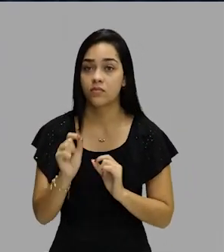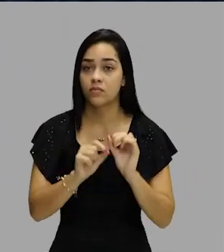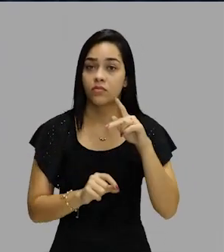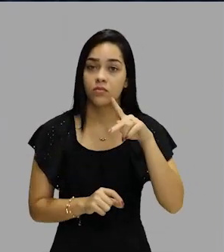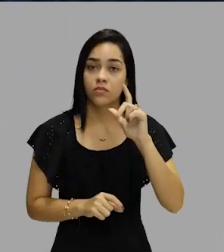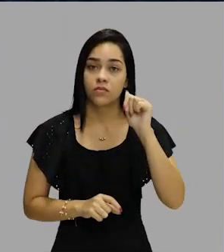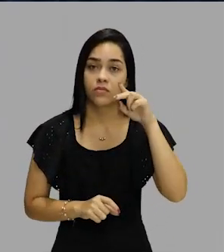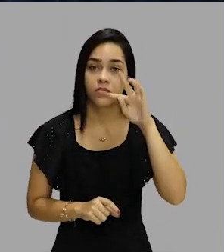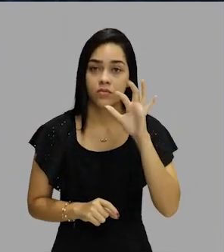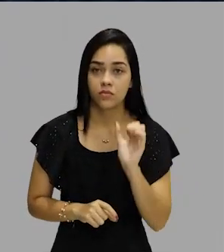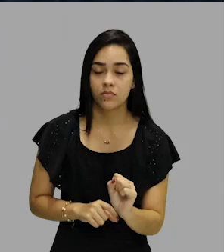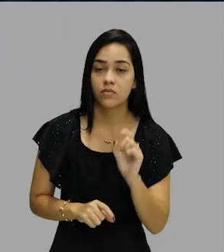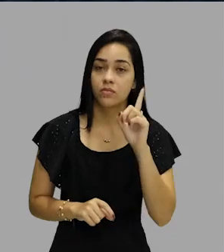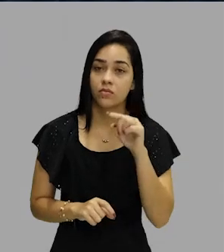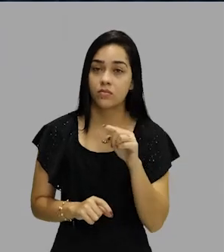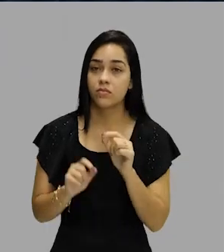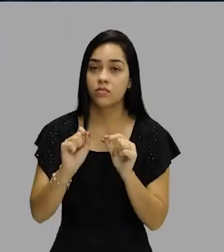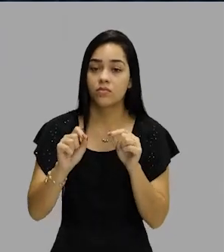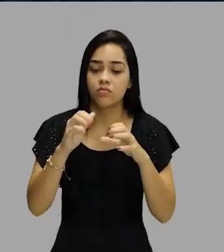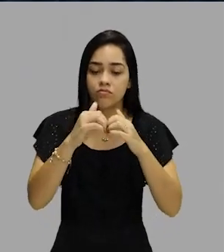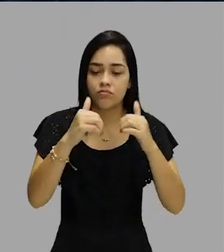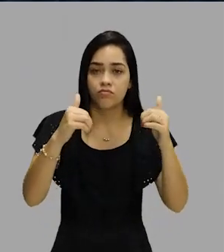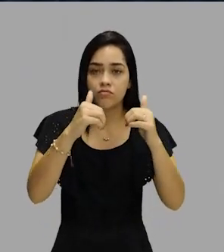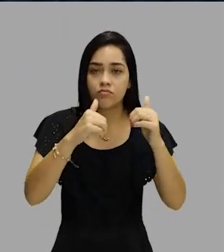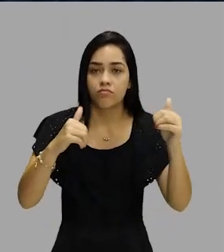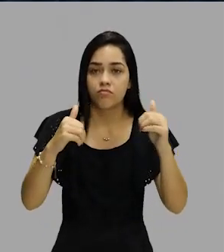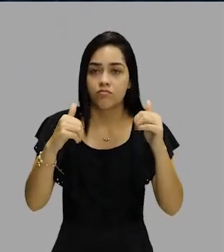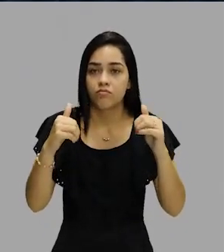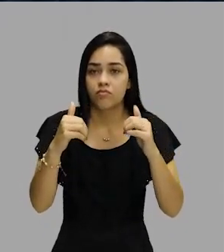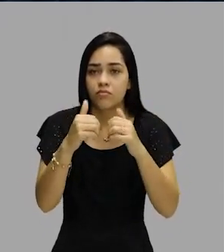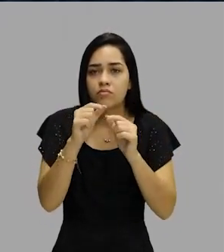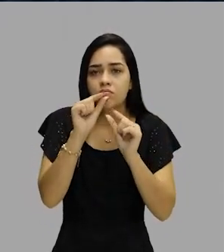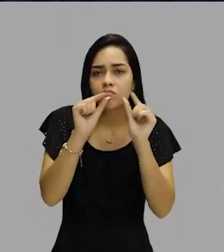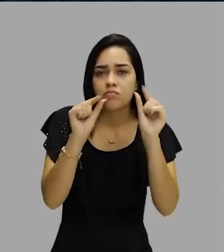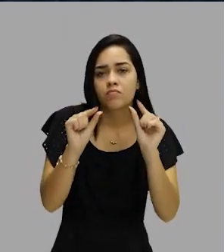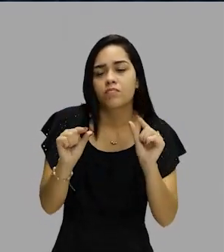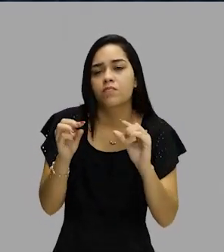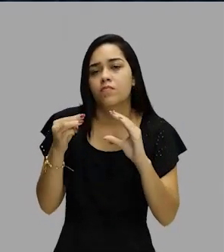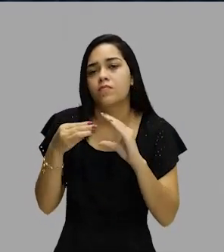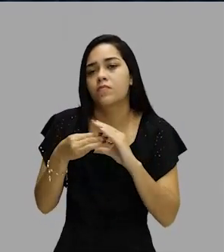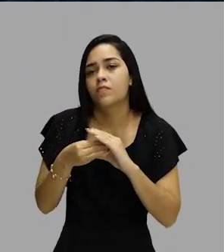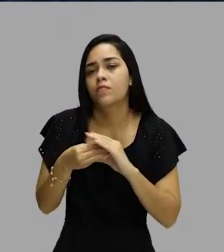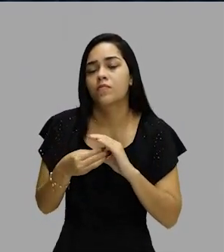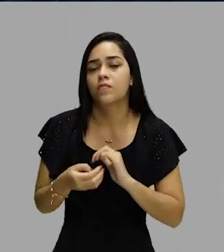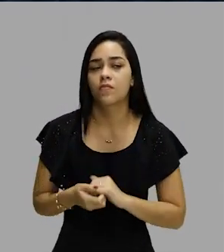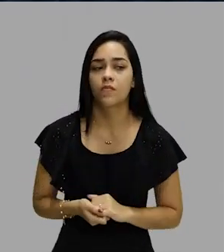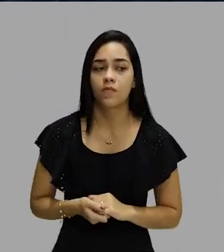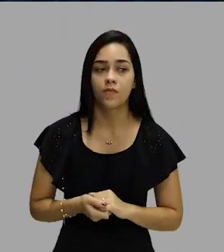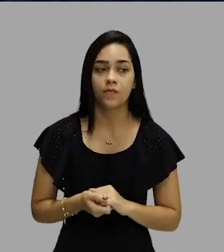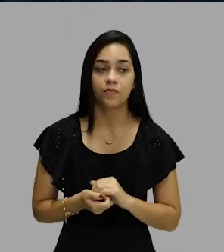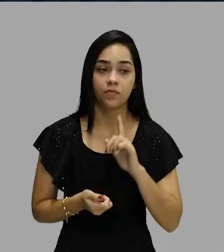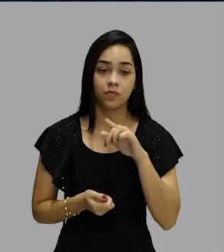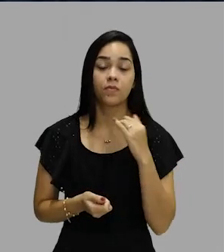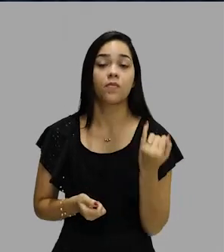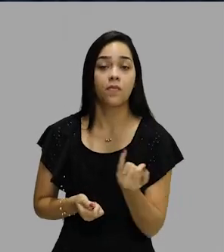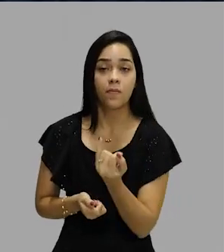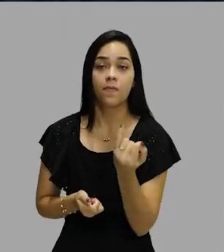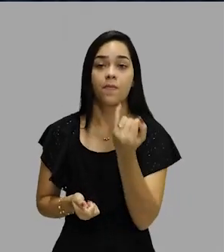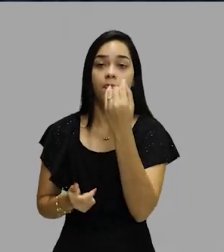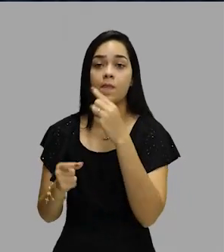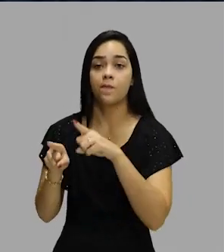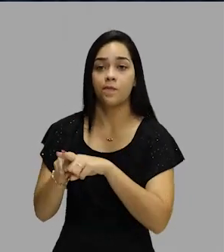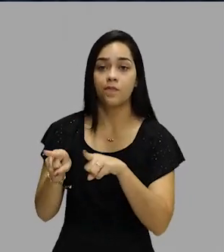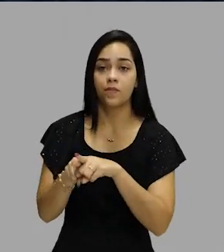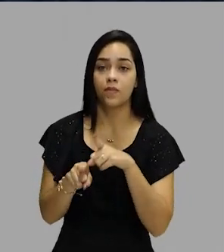plaquetas elas são fragmentos de células, pedacinhos de células. Esses fragmentos são muito importantes, são